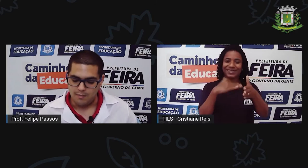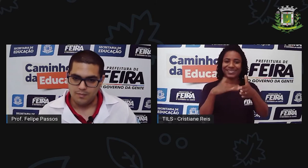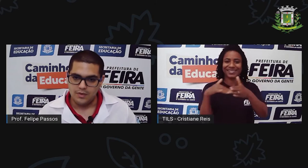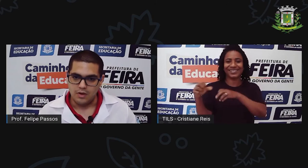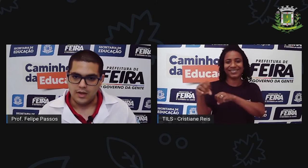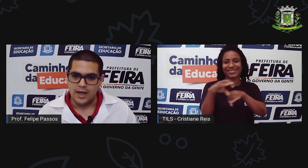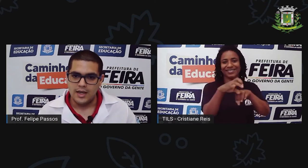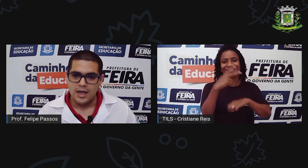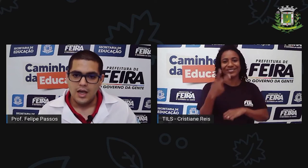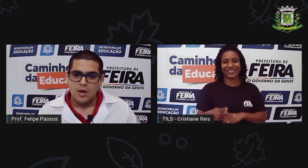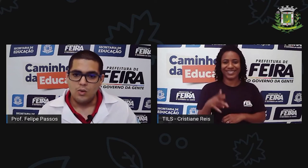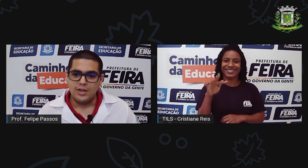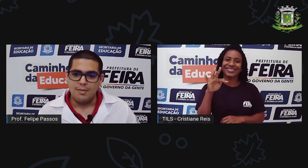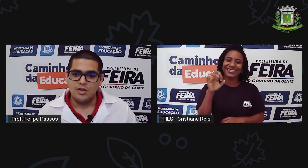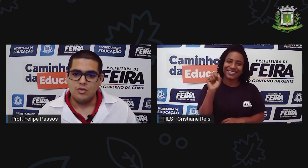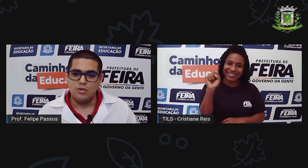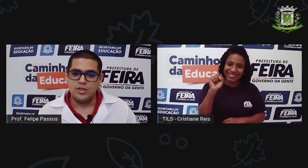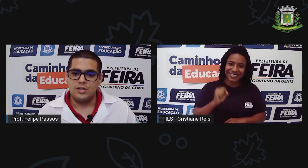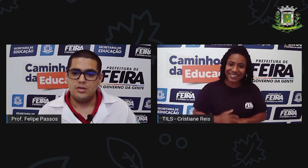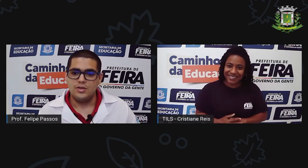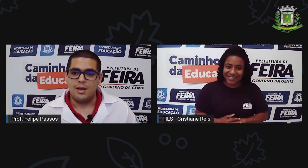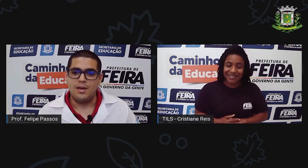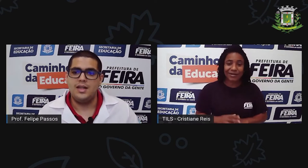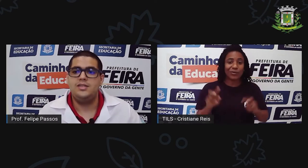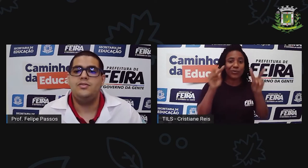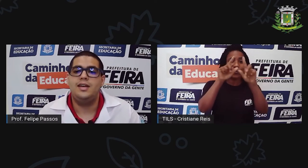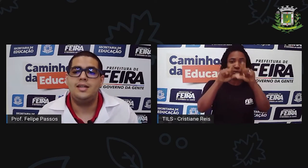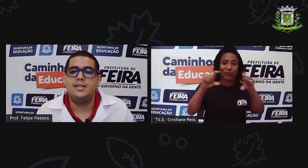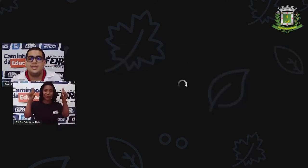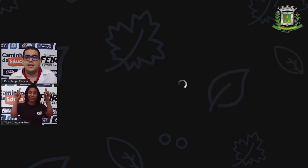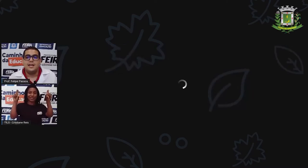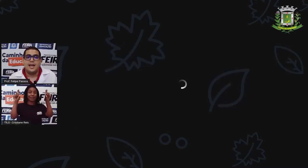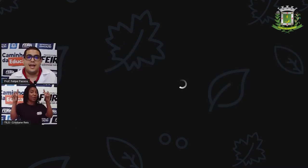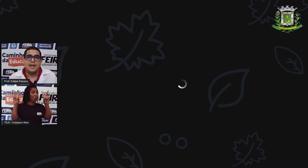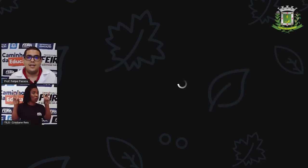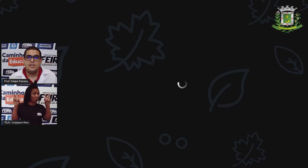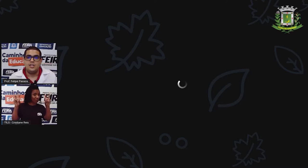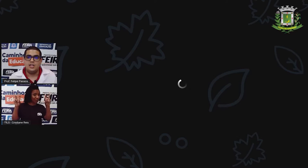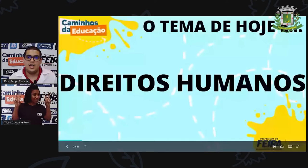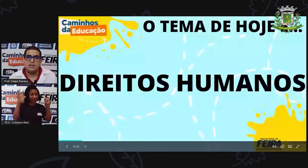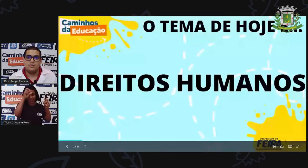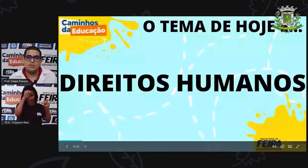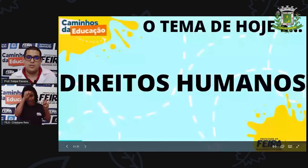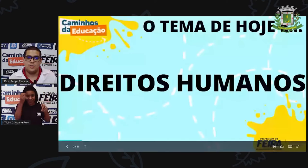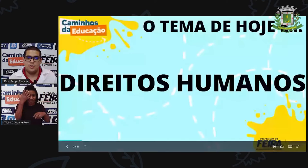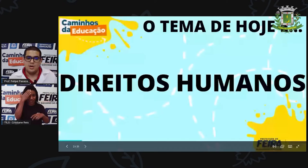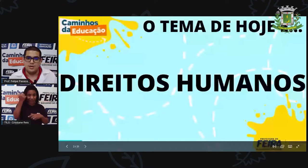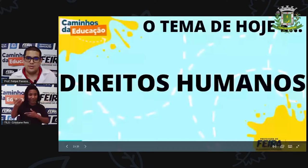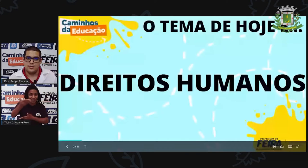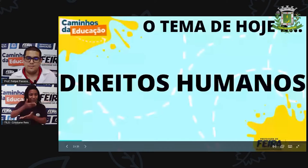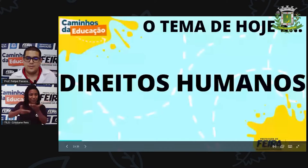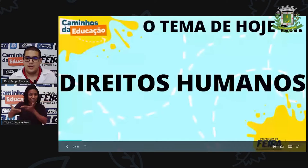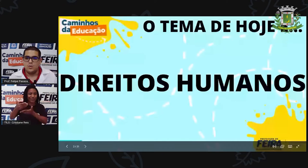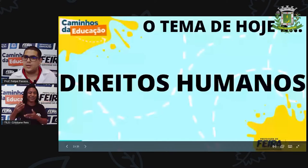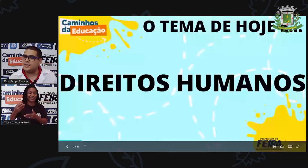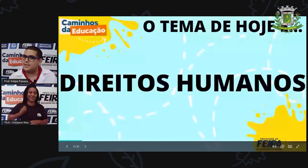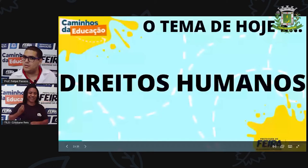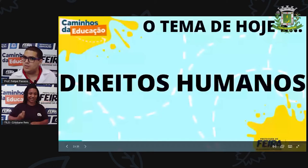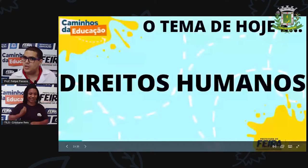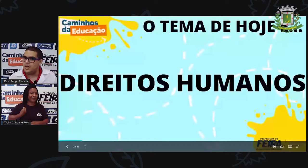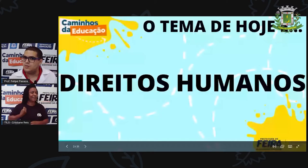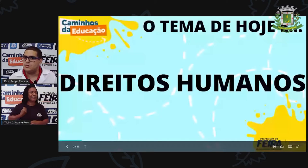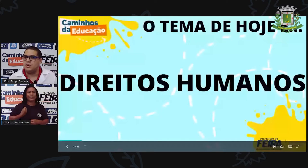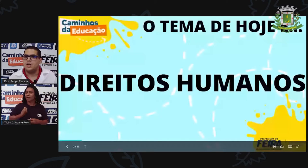Educação, ok? O tema de hoje no Saberes e Viveres é direitos humanos. O que